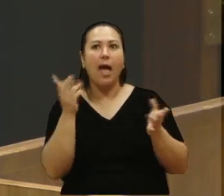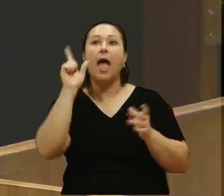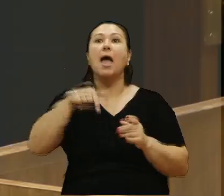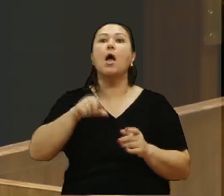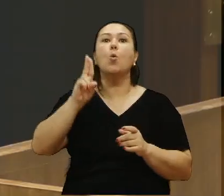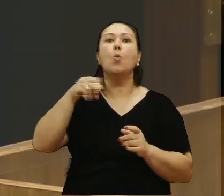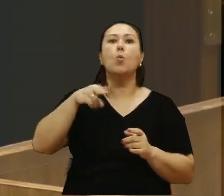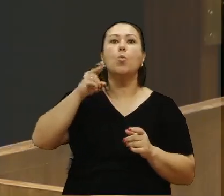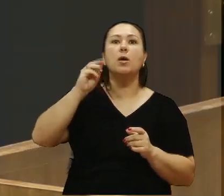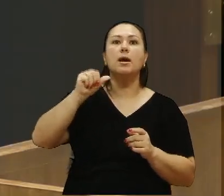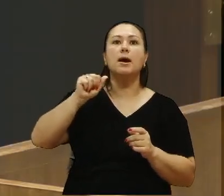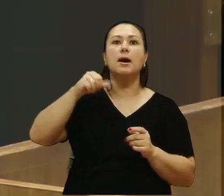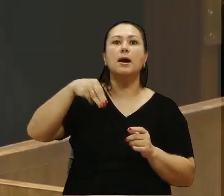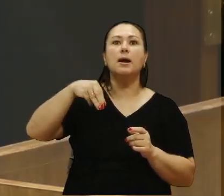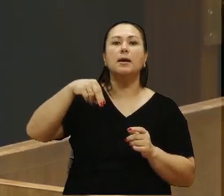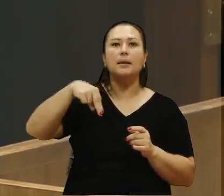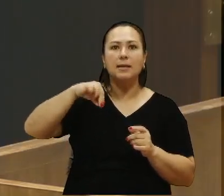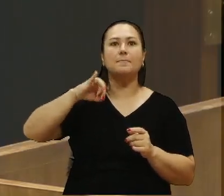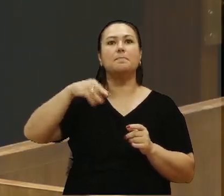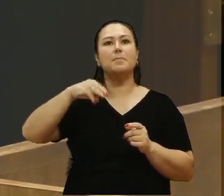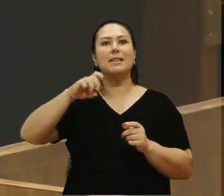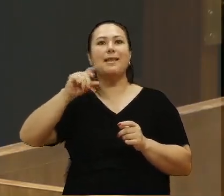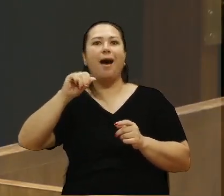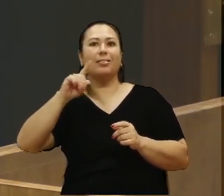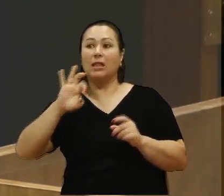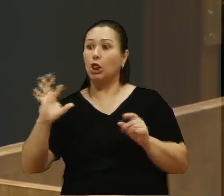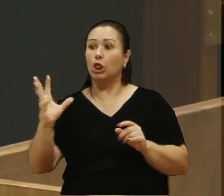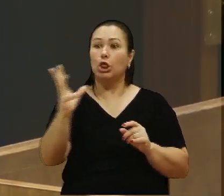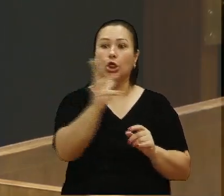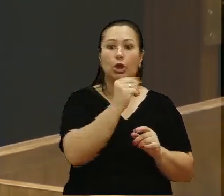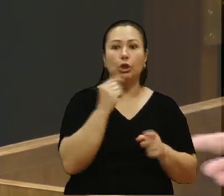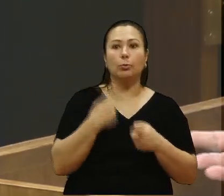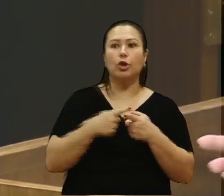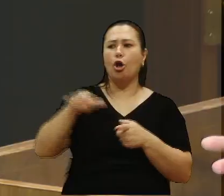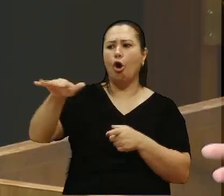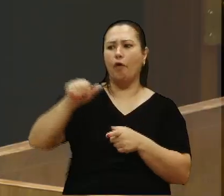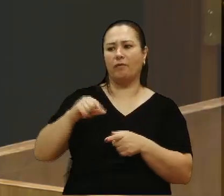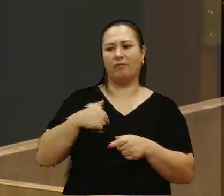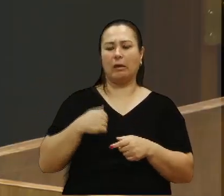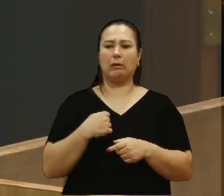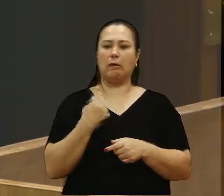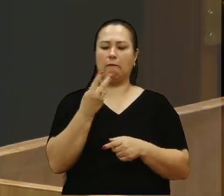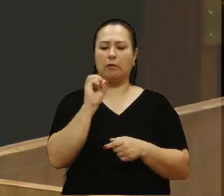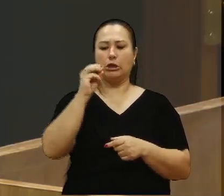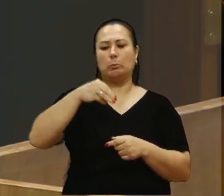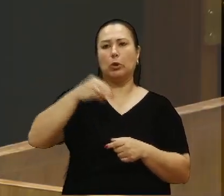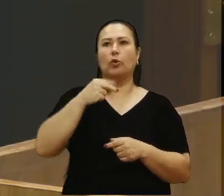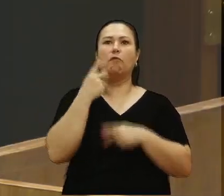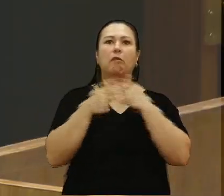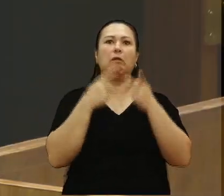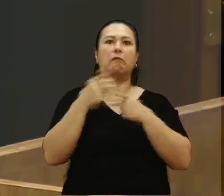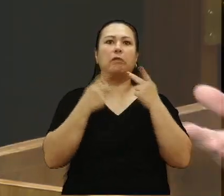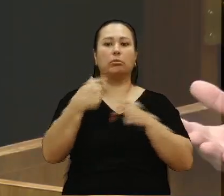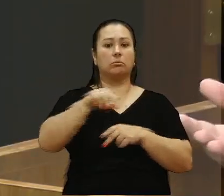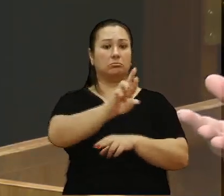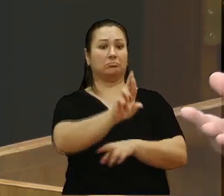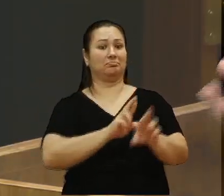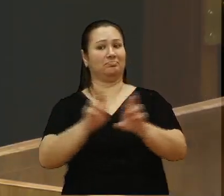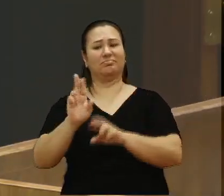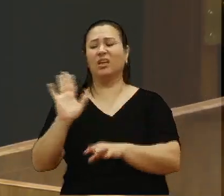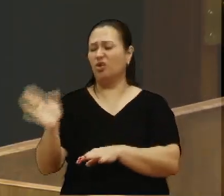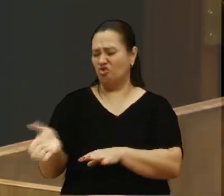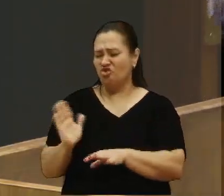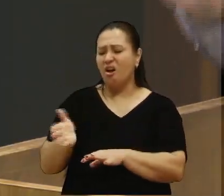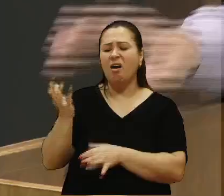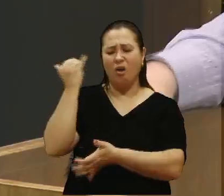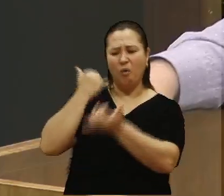unanimidade. E por que tem que ser na convocação? Porque vir aqui falar 20 minutos e a gente não poder responder, eu já ouvi o secretário falar,